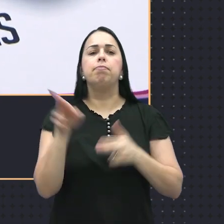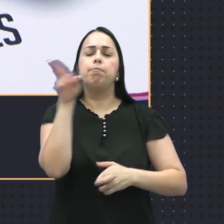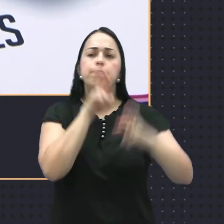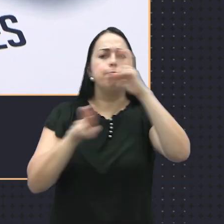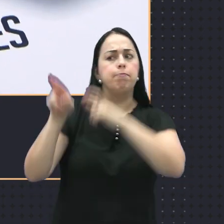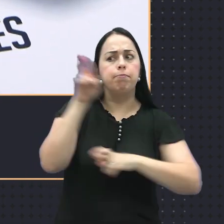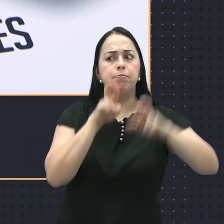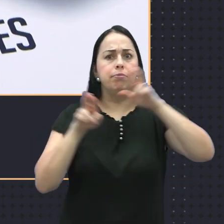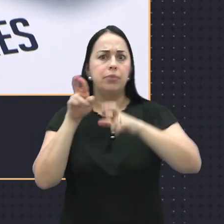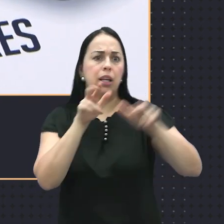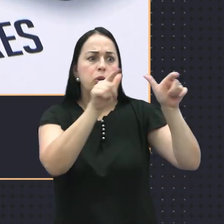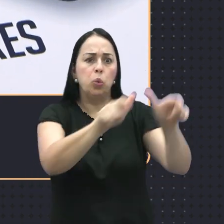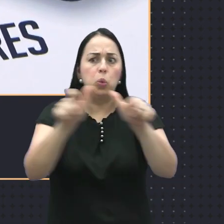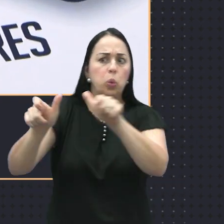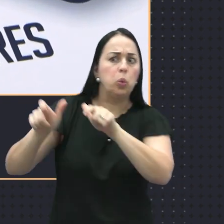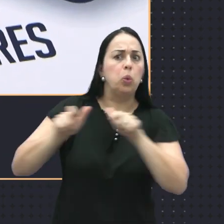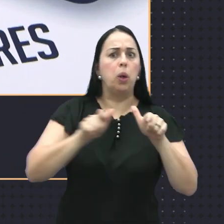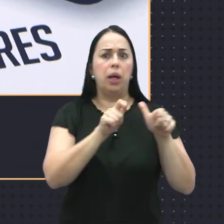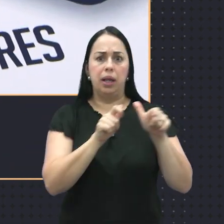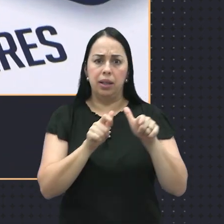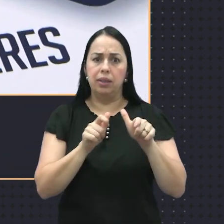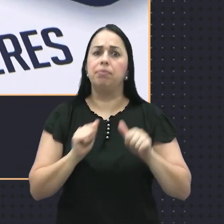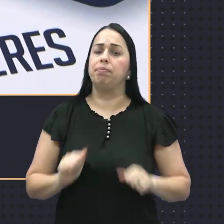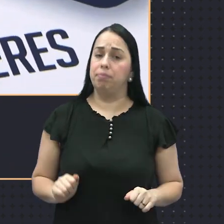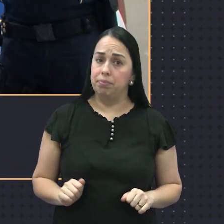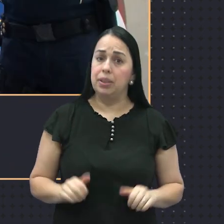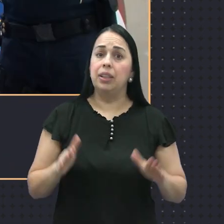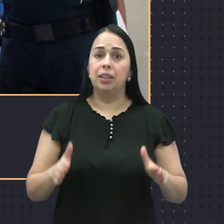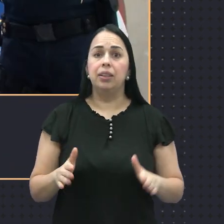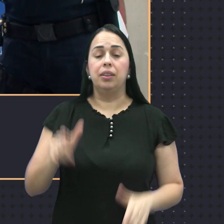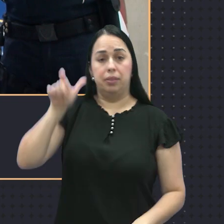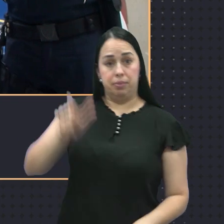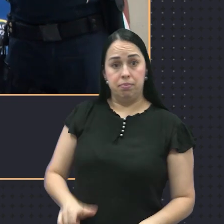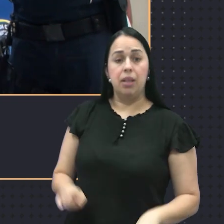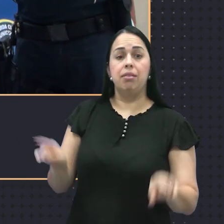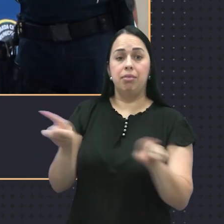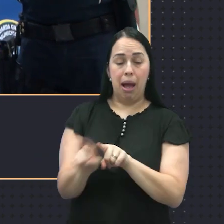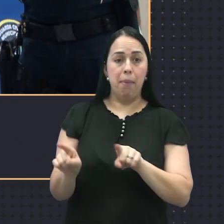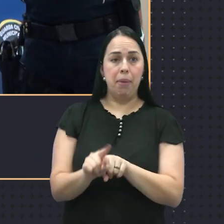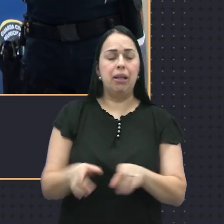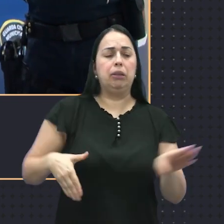patrulhamento preventivo nos locais frequentados pelas vítimas. Os agentes